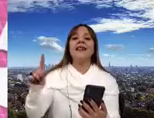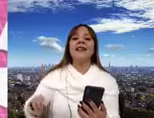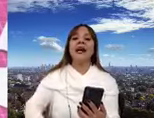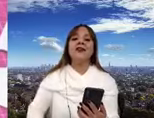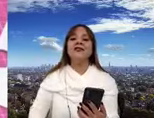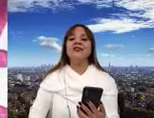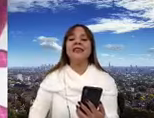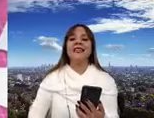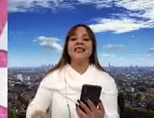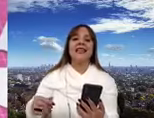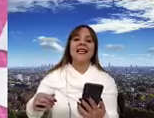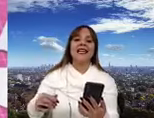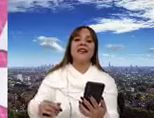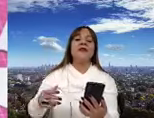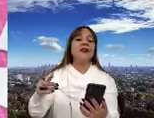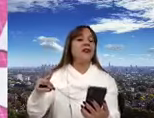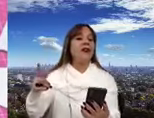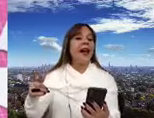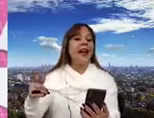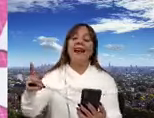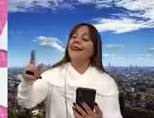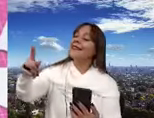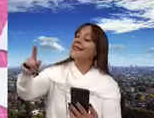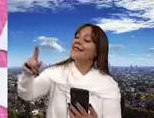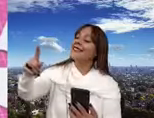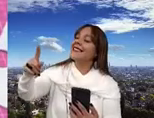nossa querida, tá aqui. Feltro é?